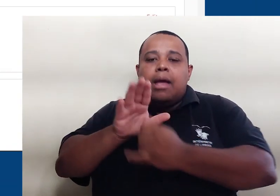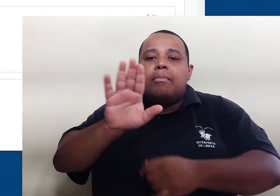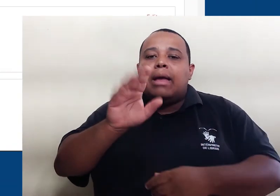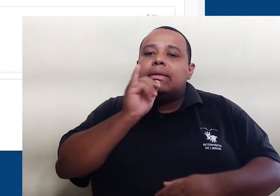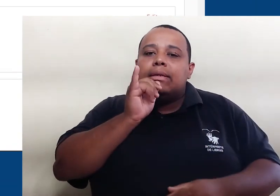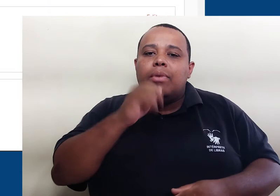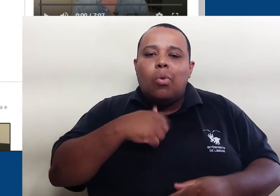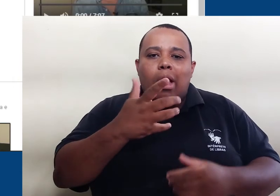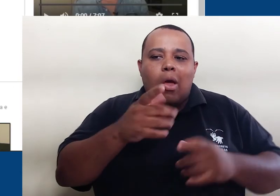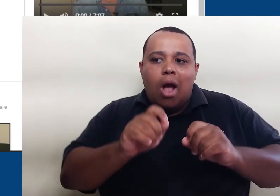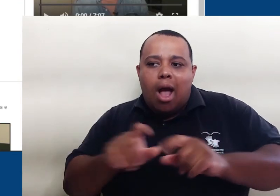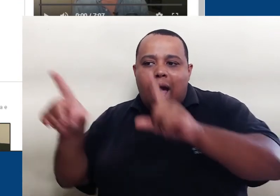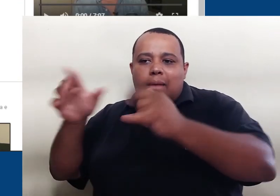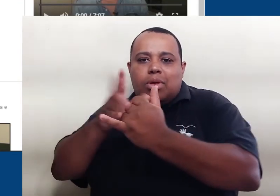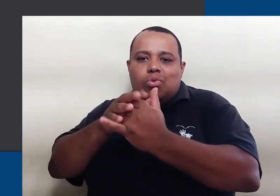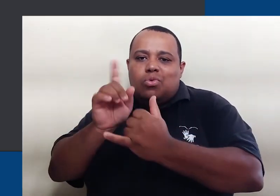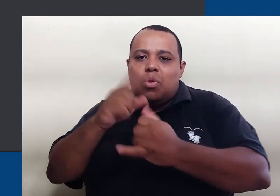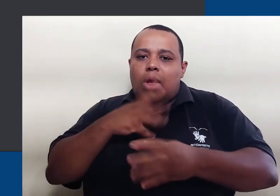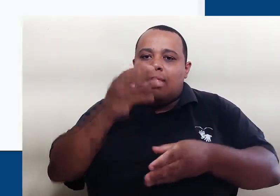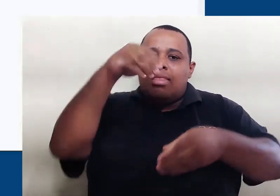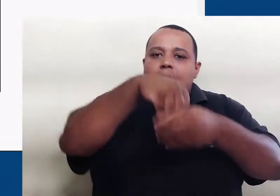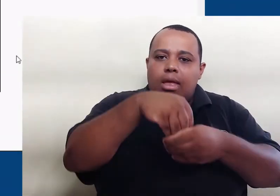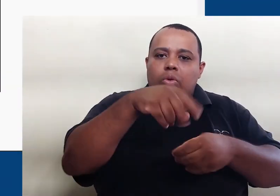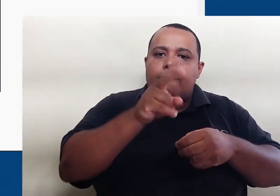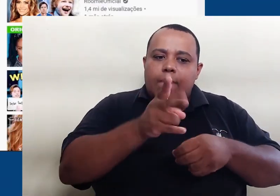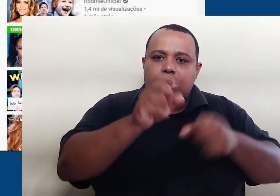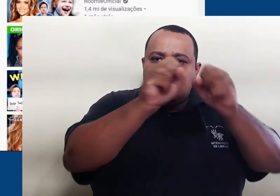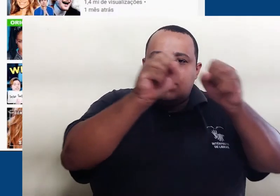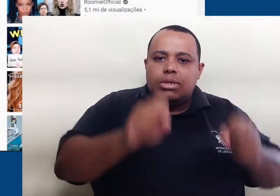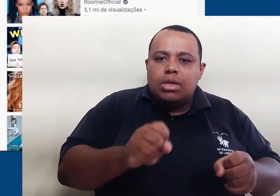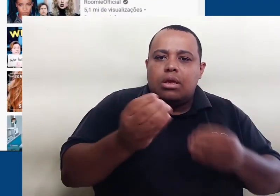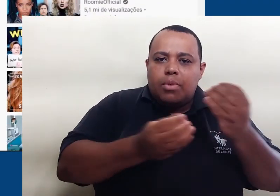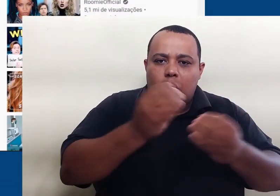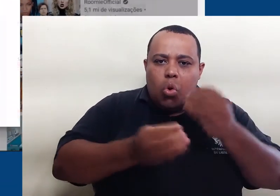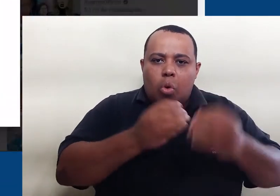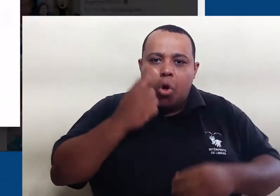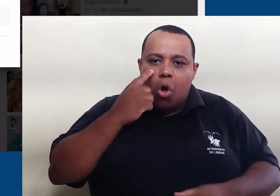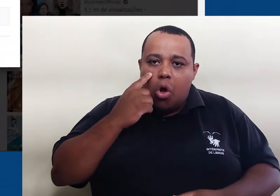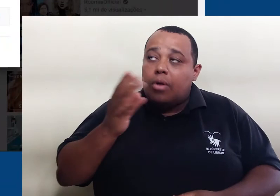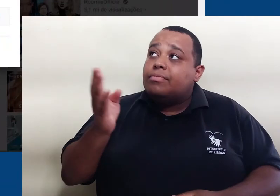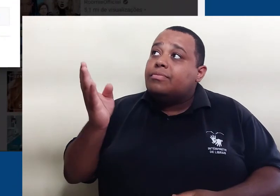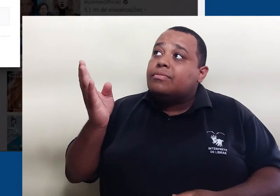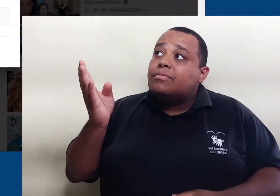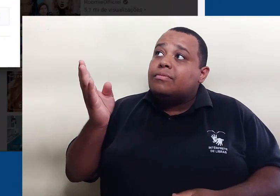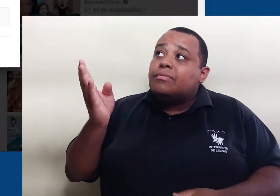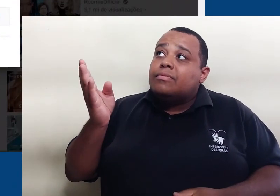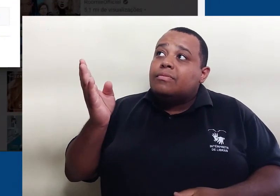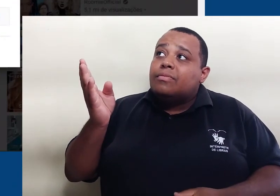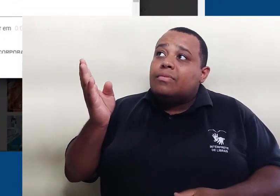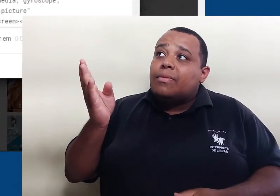bem fácil, você pode vir aqui no seu vídeo, vamos entrar nesse link aqui do nosso vídeo. Aqui em compartilhar, você pode pegar